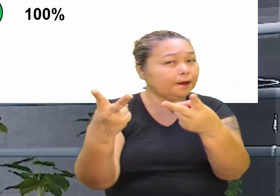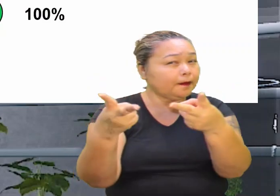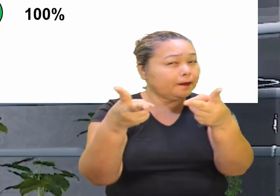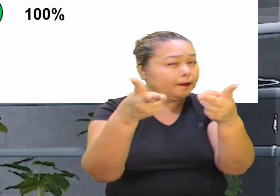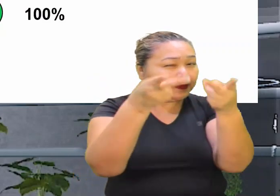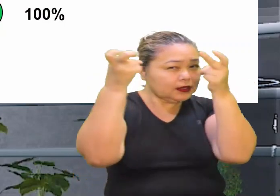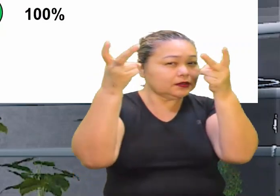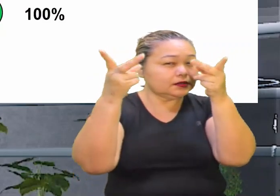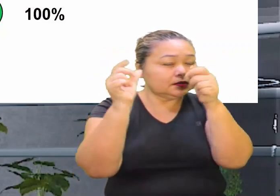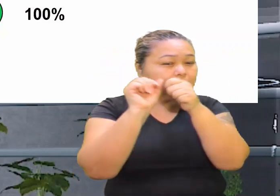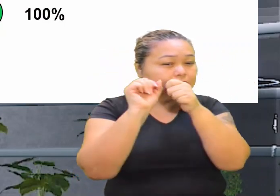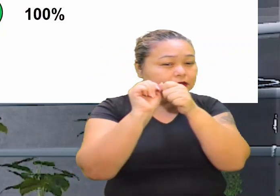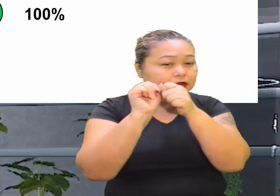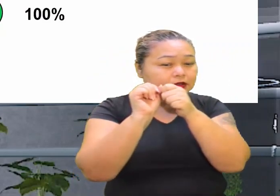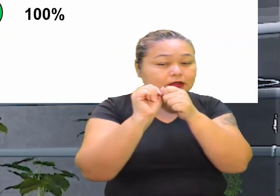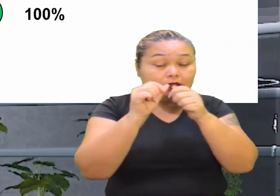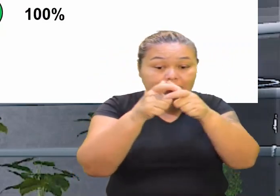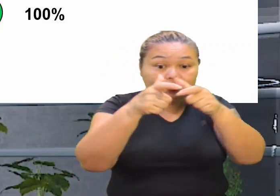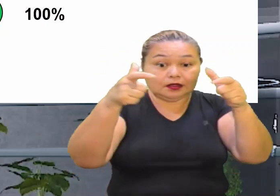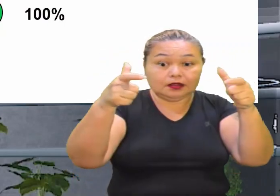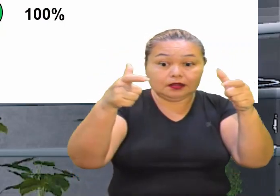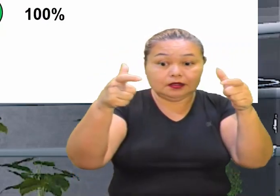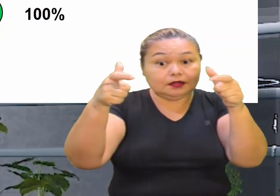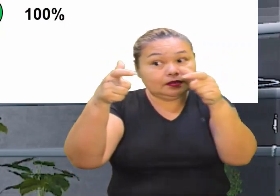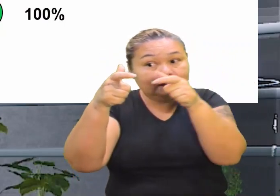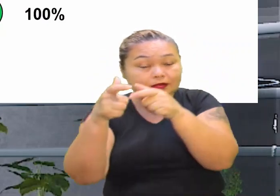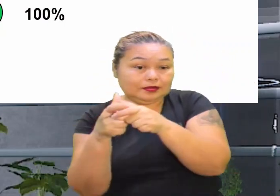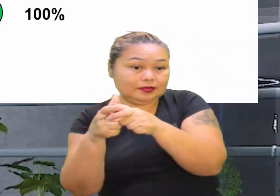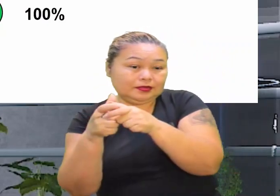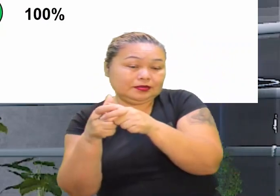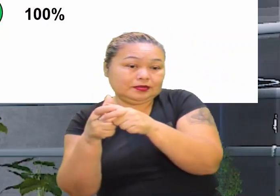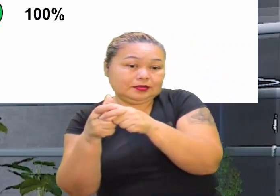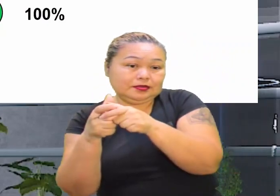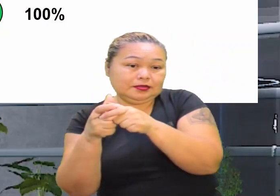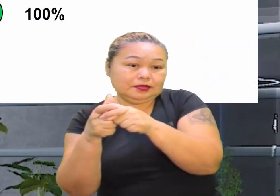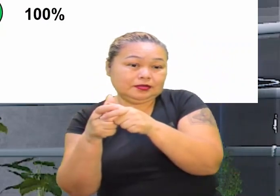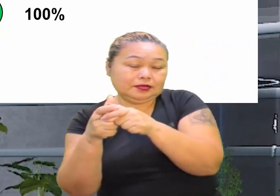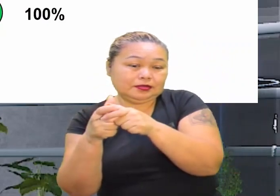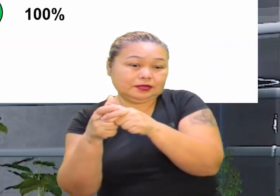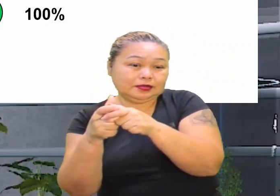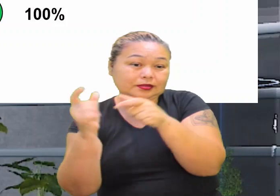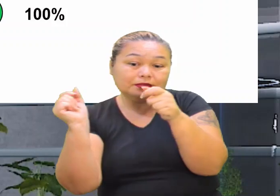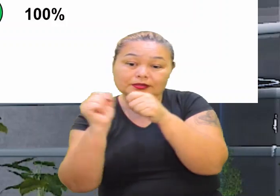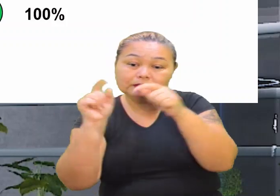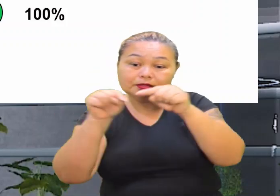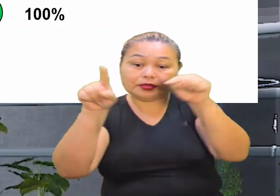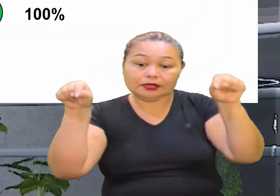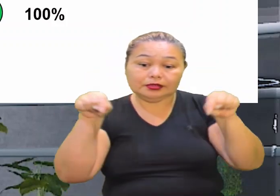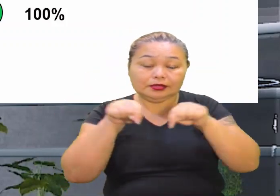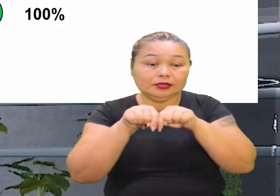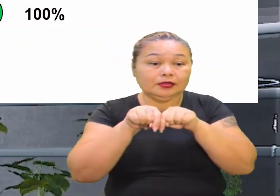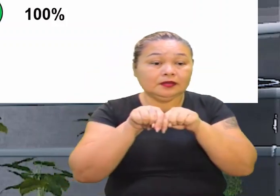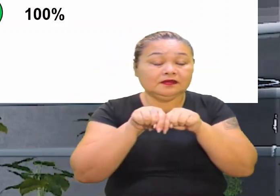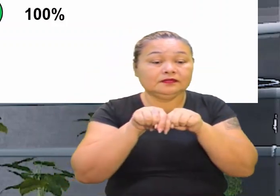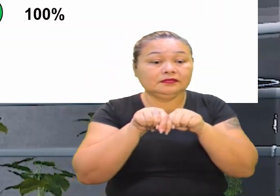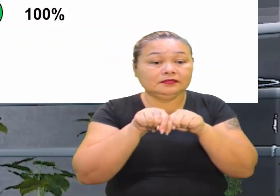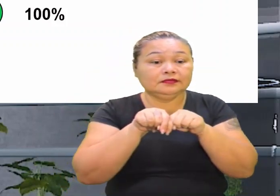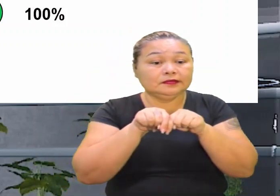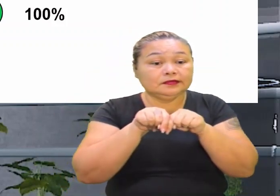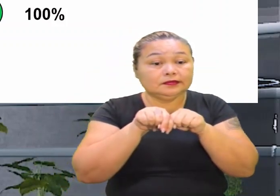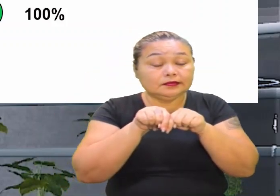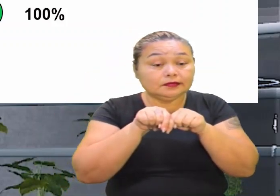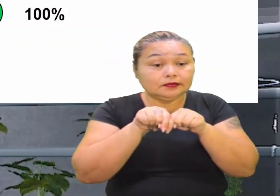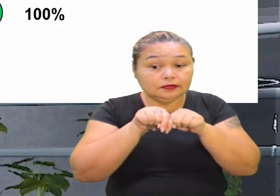percepção, quem é dominante e quem é recessivo, faz isso na sala, ou então vocês